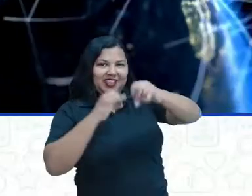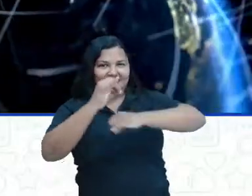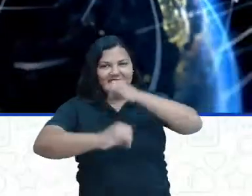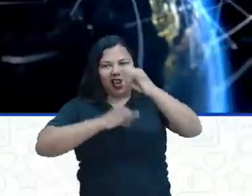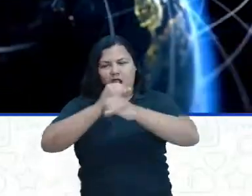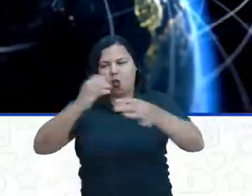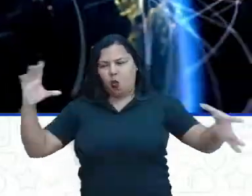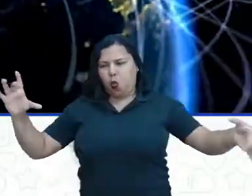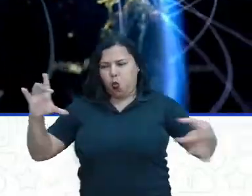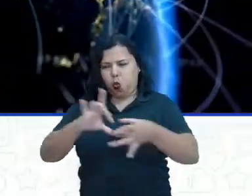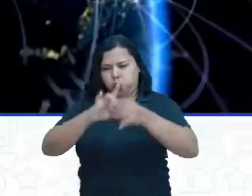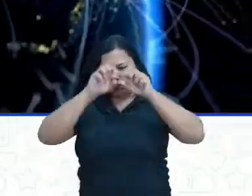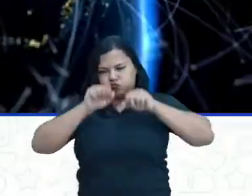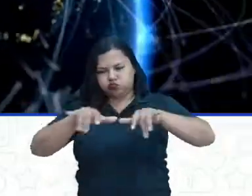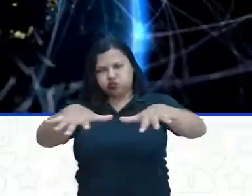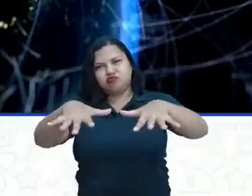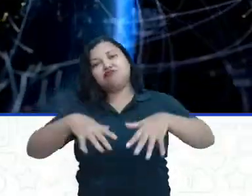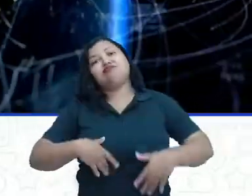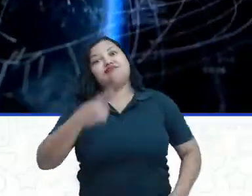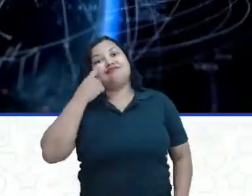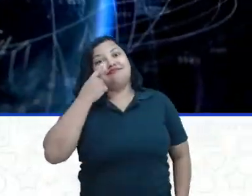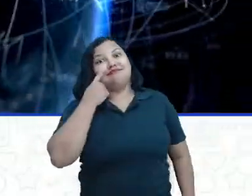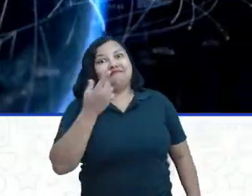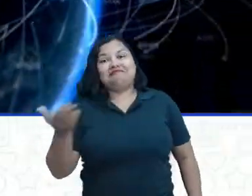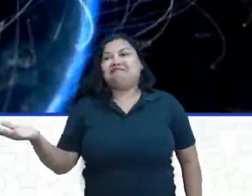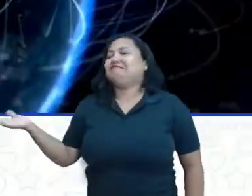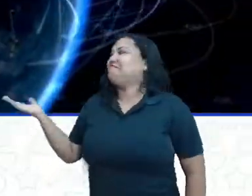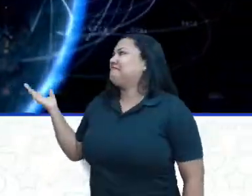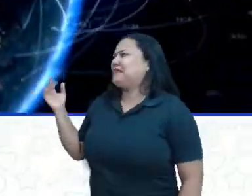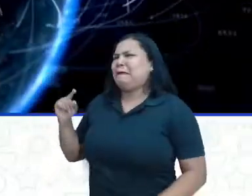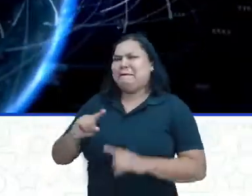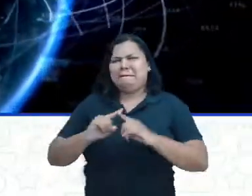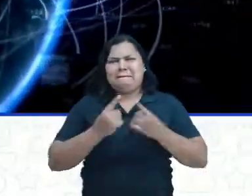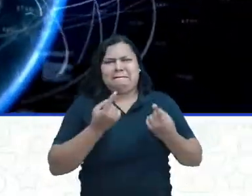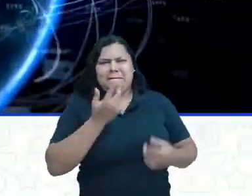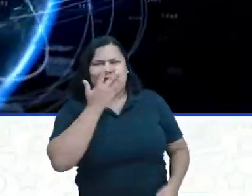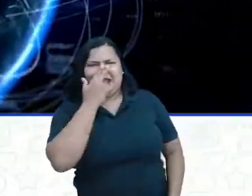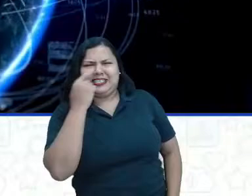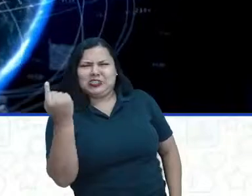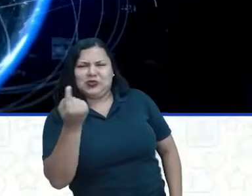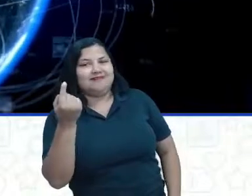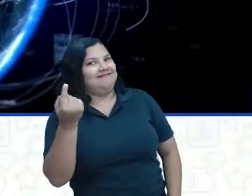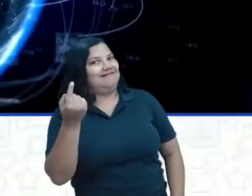celular. Então, uma coisa que parece ser solitária